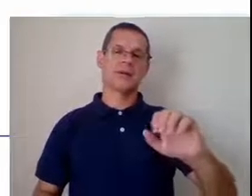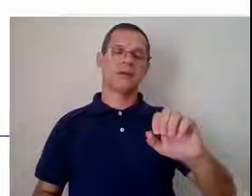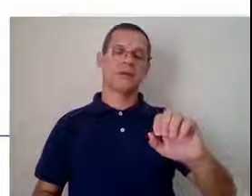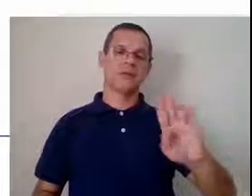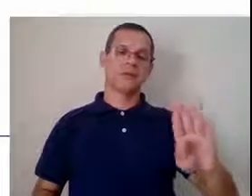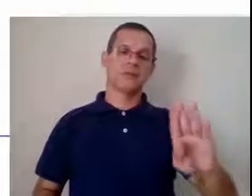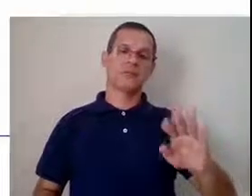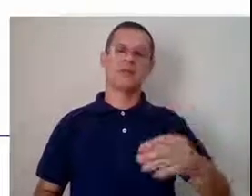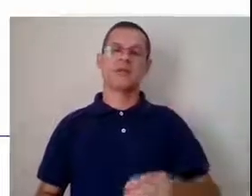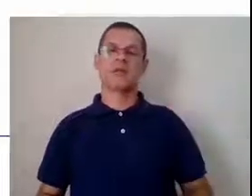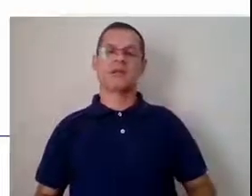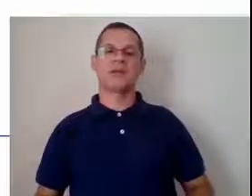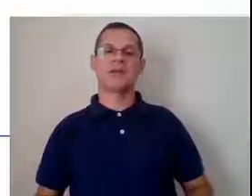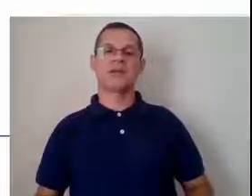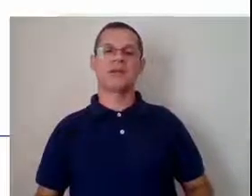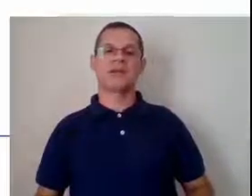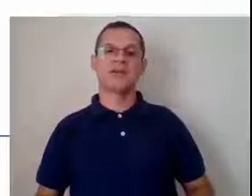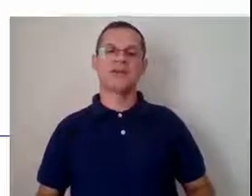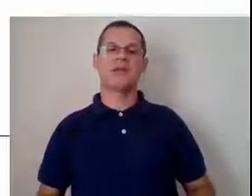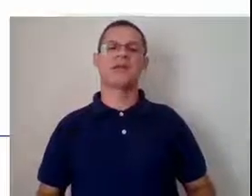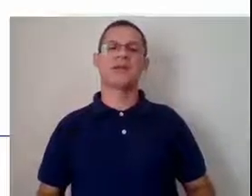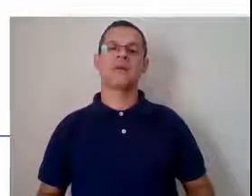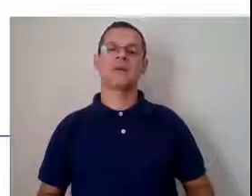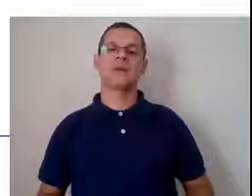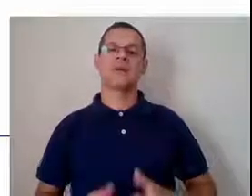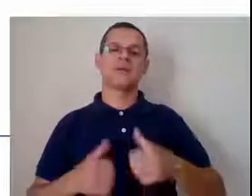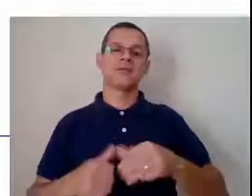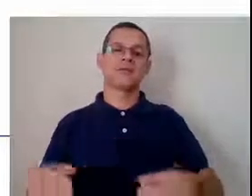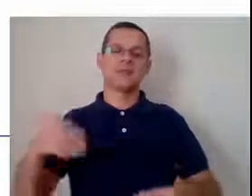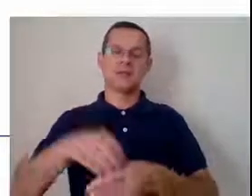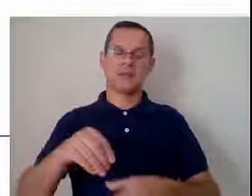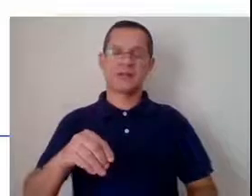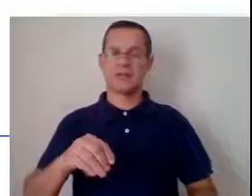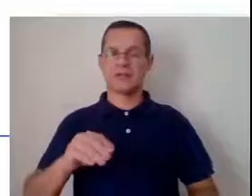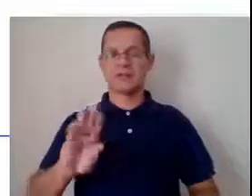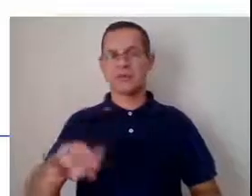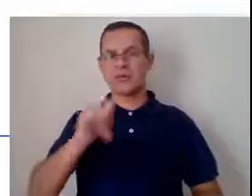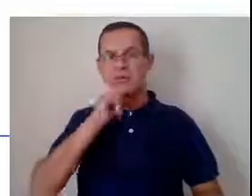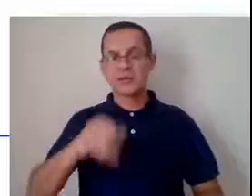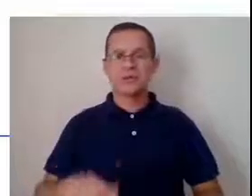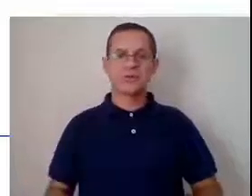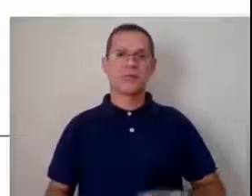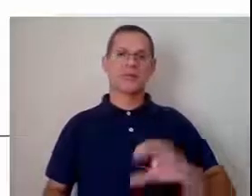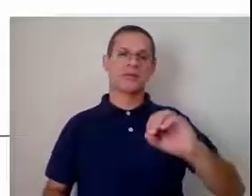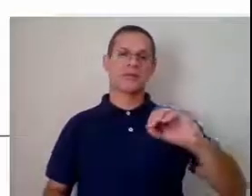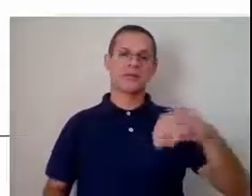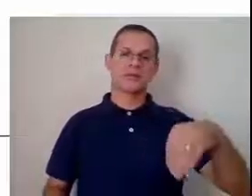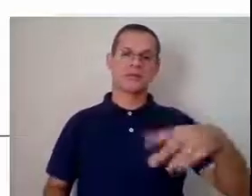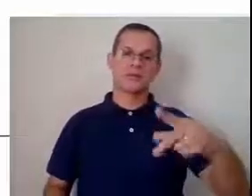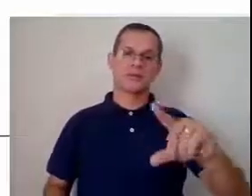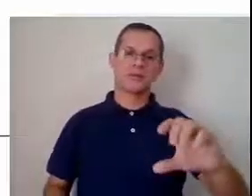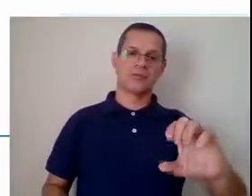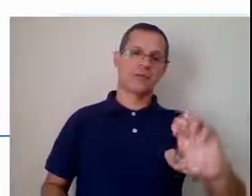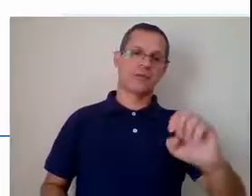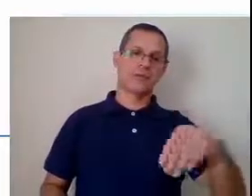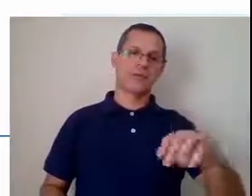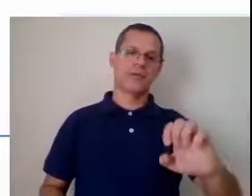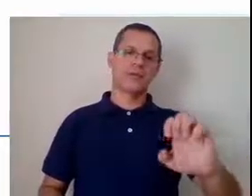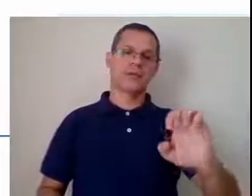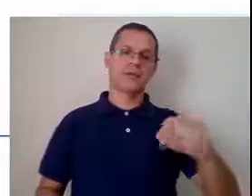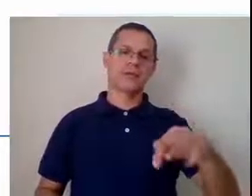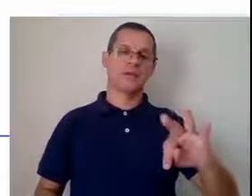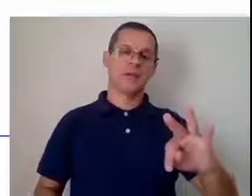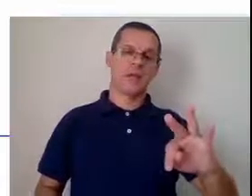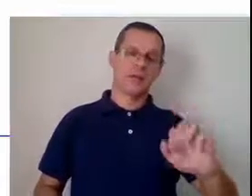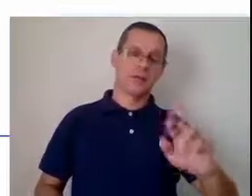a A e não pertencem a B. Vou dar um exemplo aqui desse complementar, só para vocês entenderem. Por exemplo,